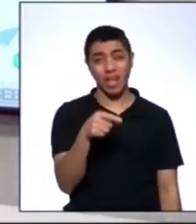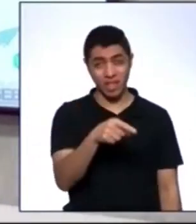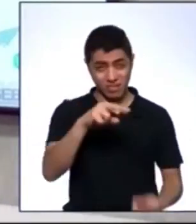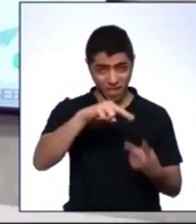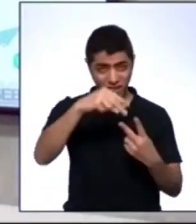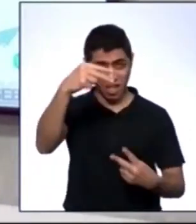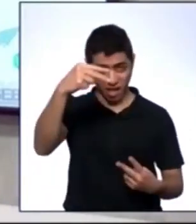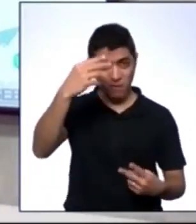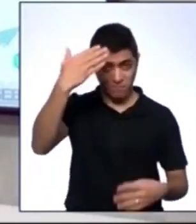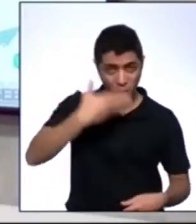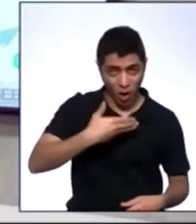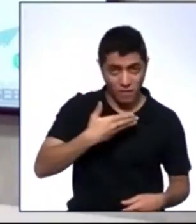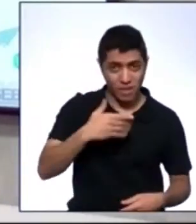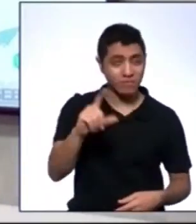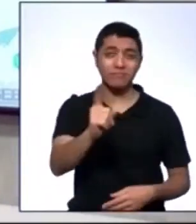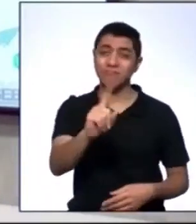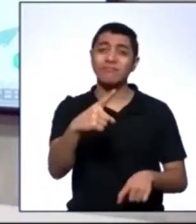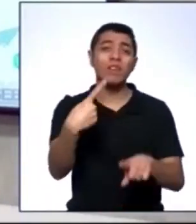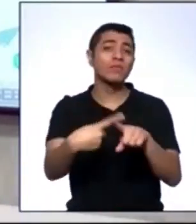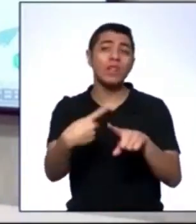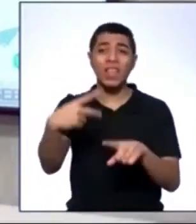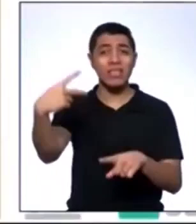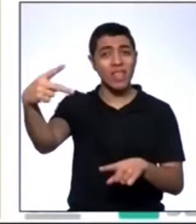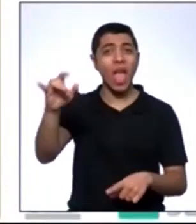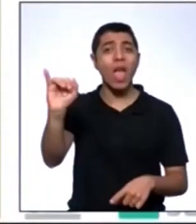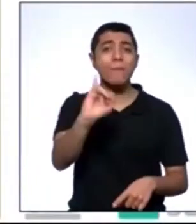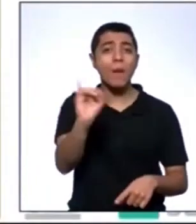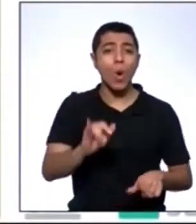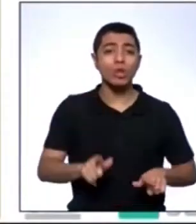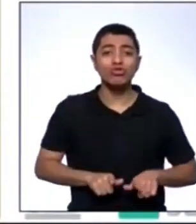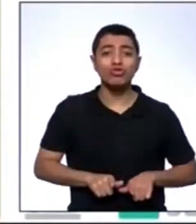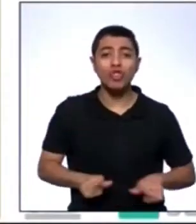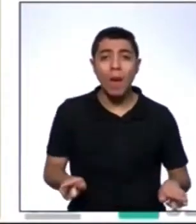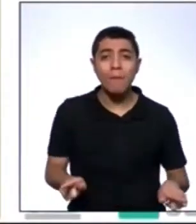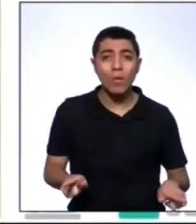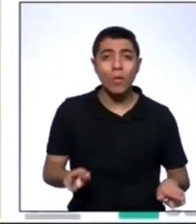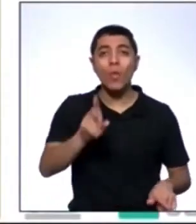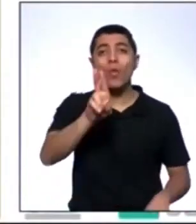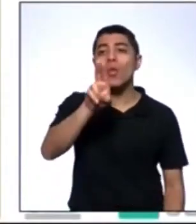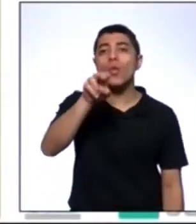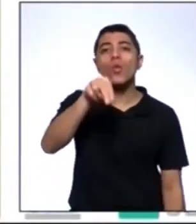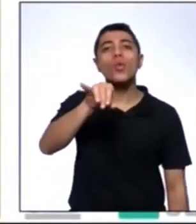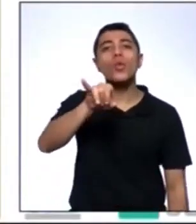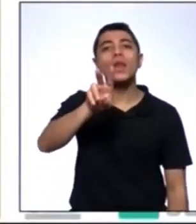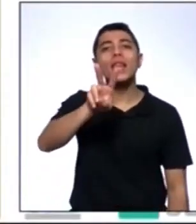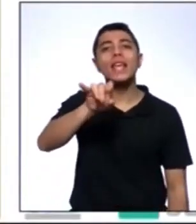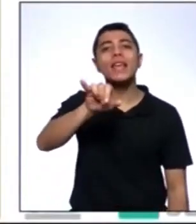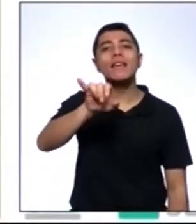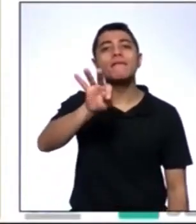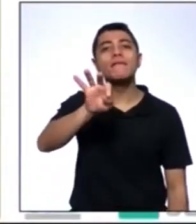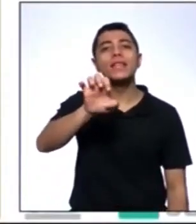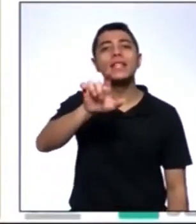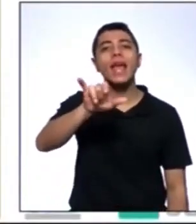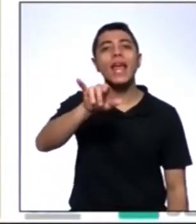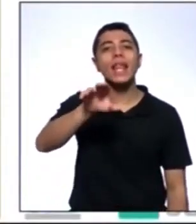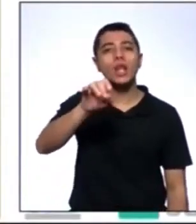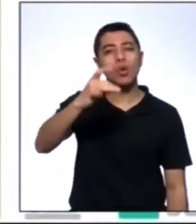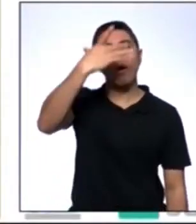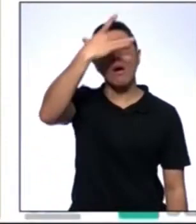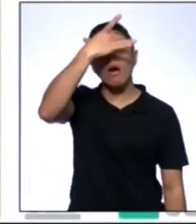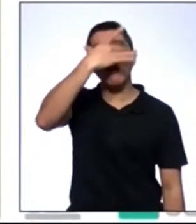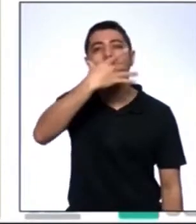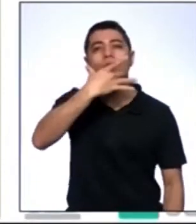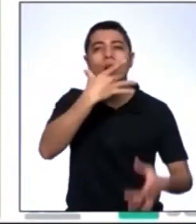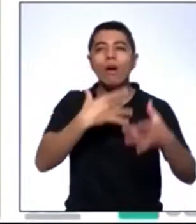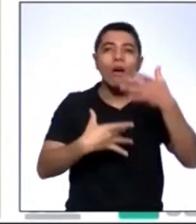olha só, as bandinhas de DNA, repara, dos gêmeos univitelínicos são perfeitamente idênticas. Aí eu teria